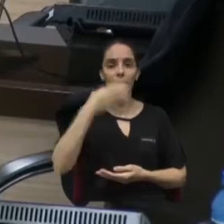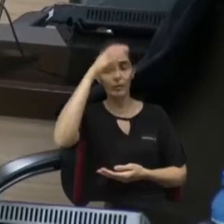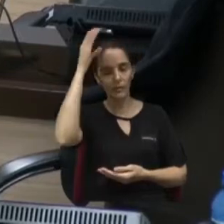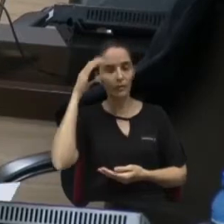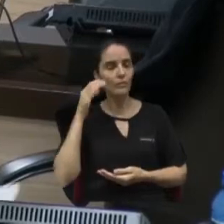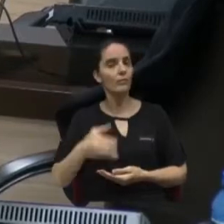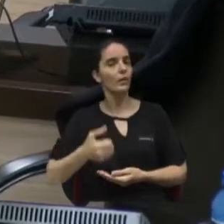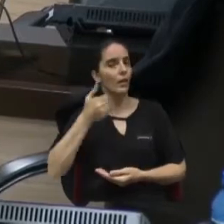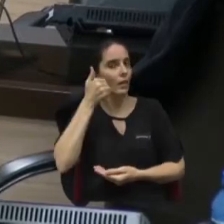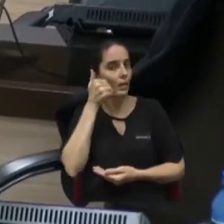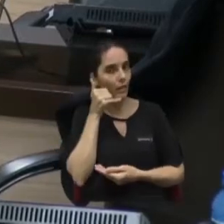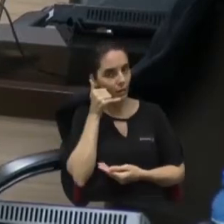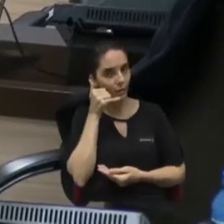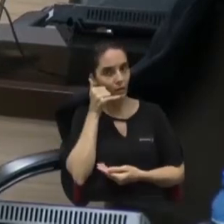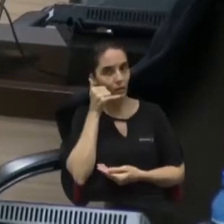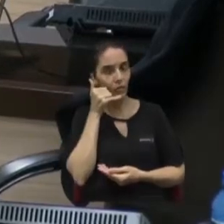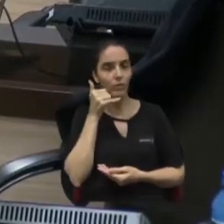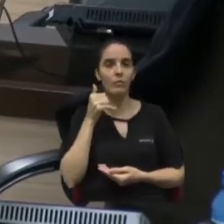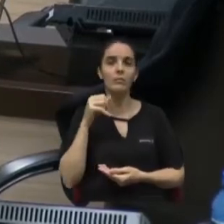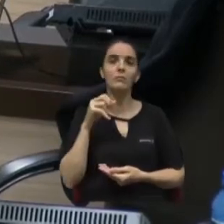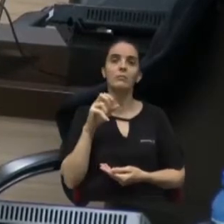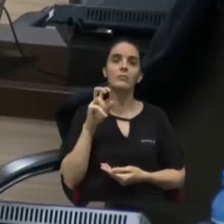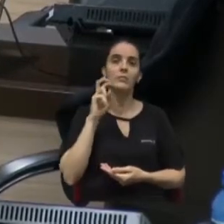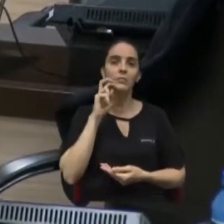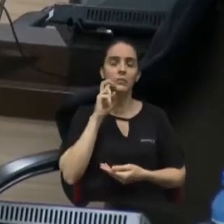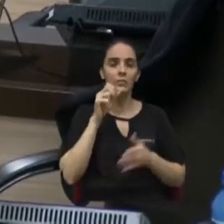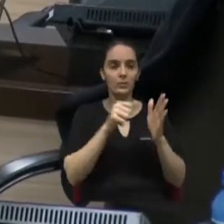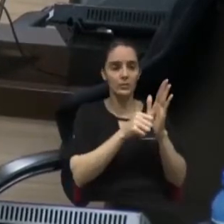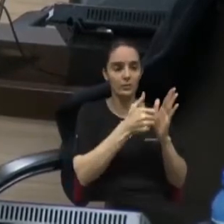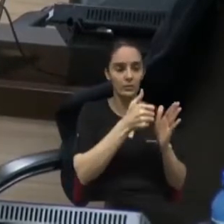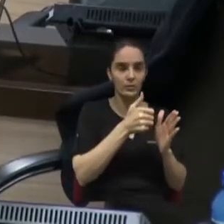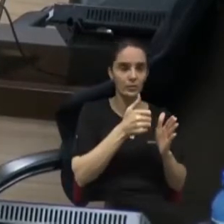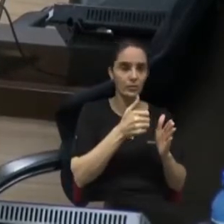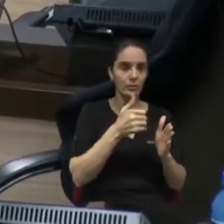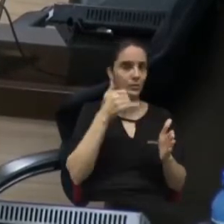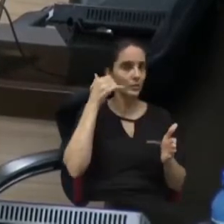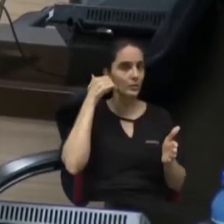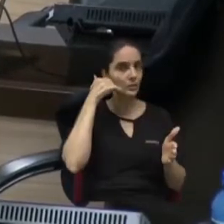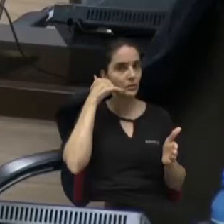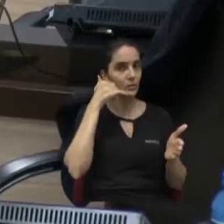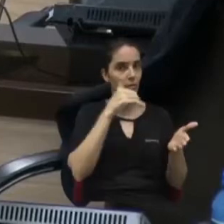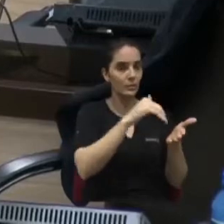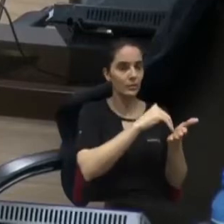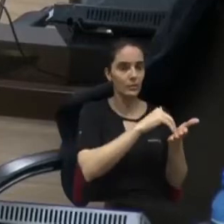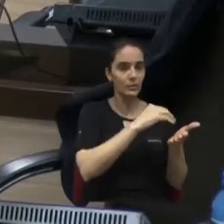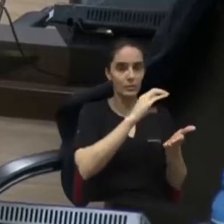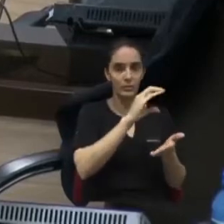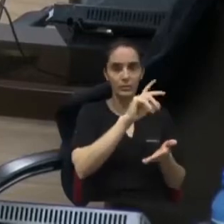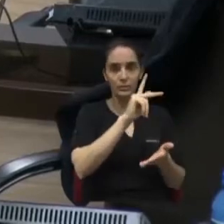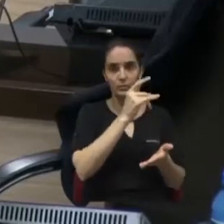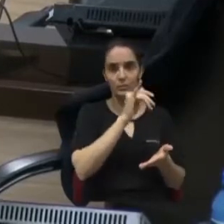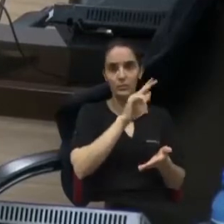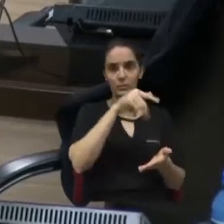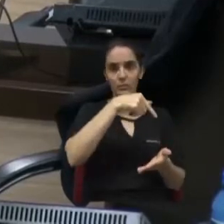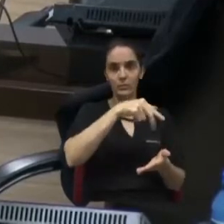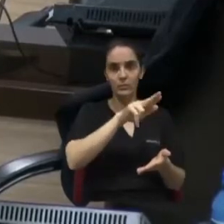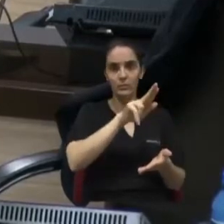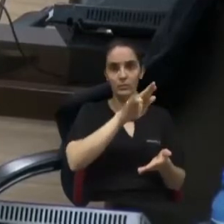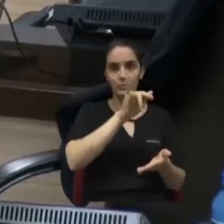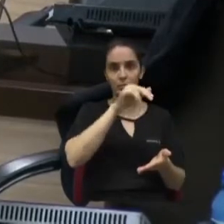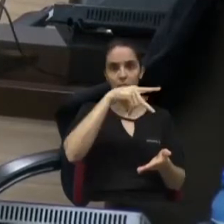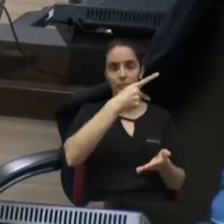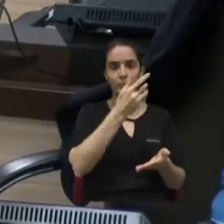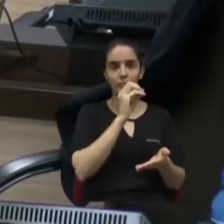na quinta-feira. A primeira foi para o secretário Chiquinho, acho que ele não reconheceu o número, não consegui contato. Em seguida,